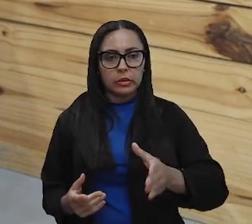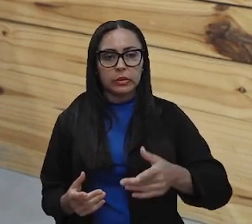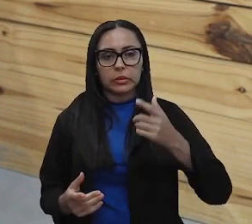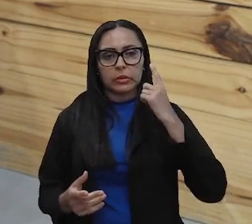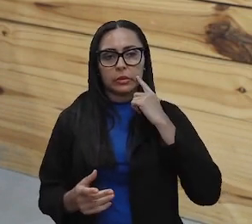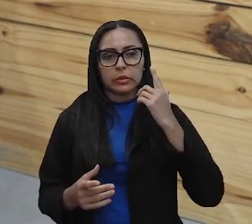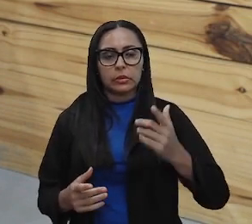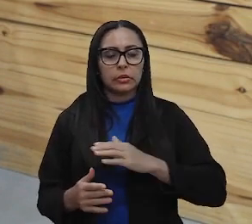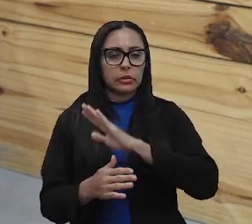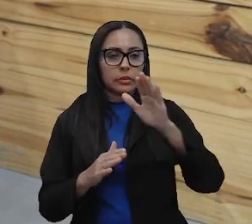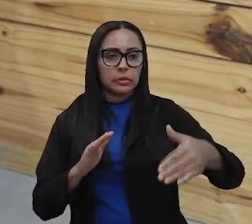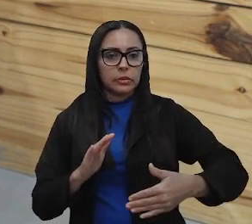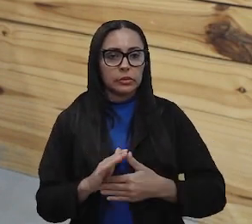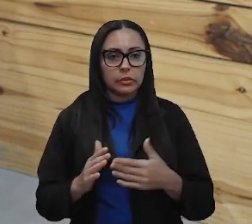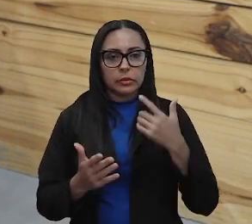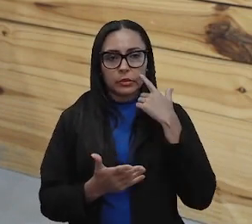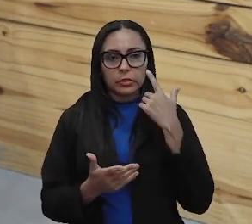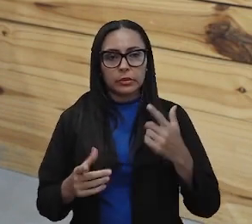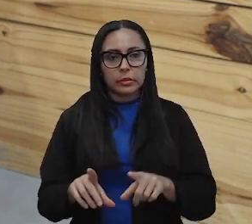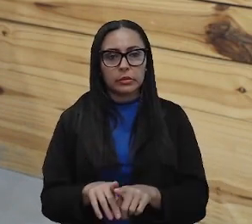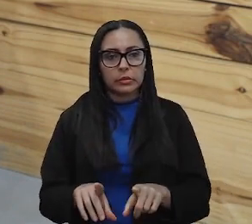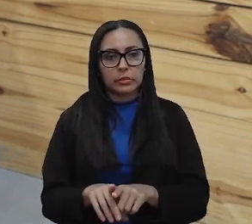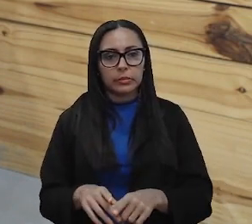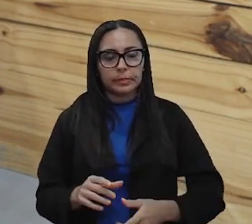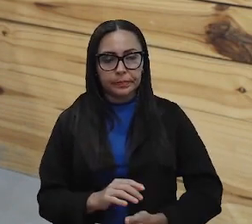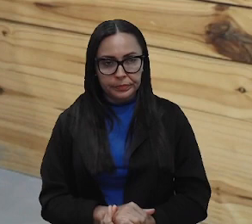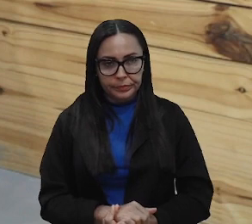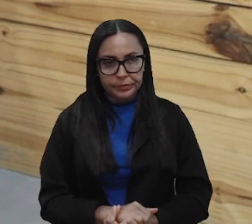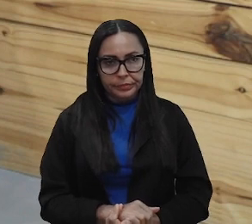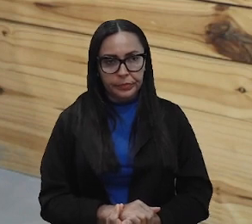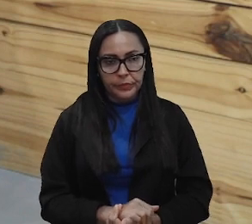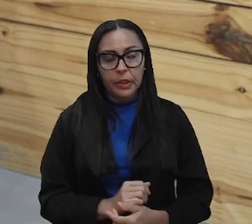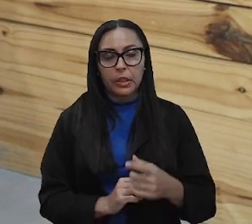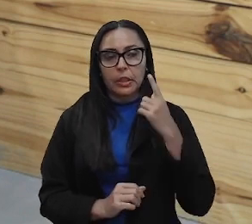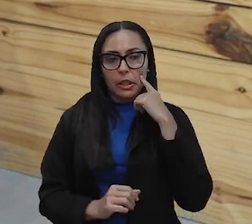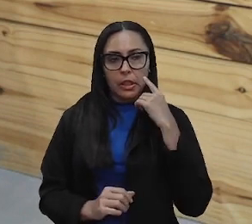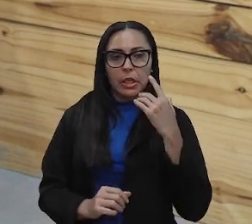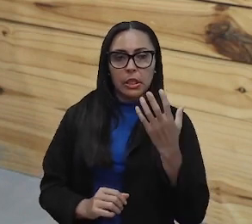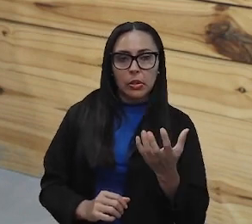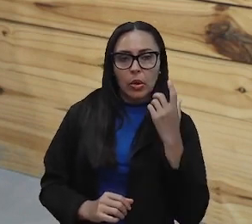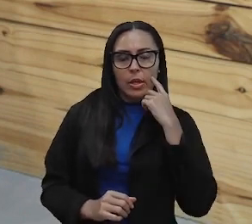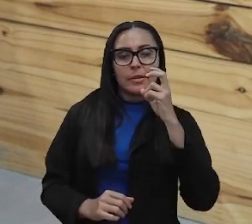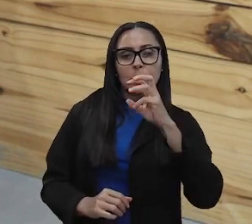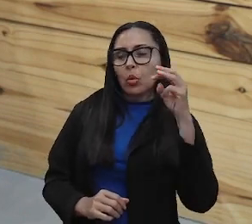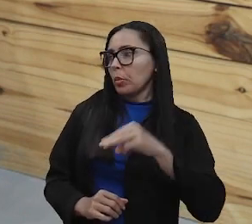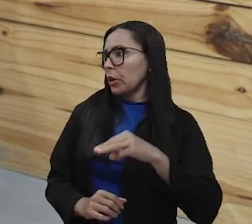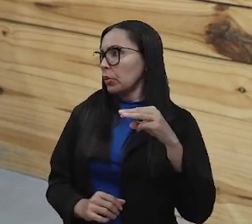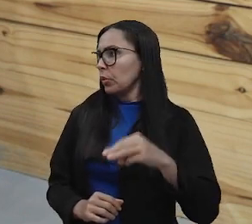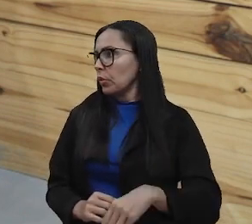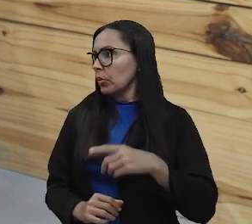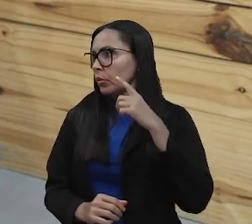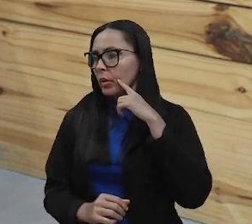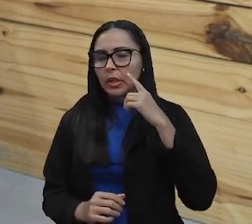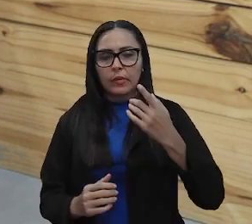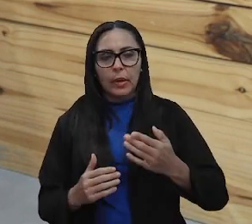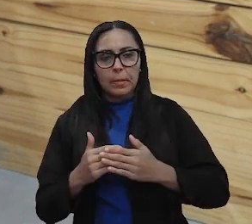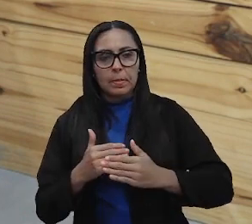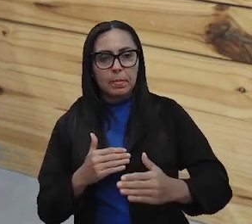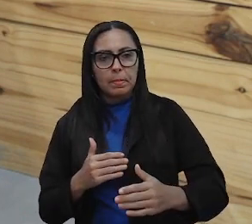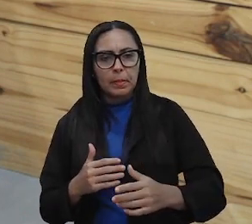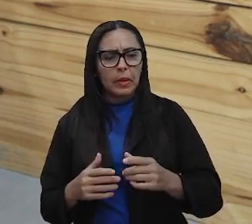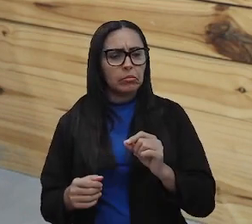as articulações dele. E aí ele teria, vamos dizer, se ele fizer 5 minutos, ele vai ter 15 de pausa sem fazer